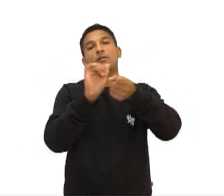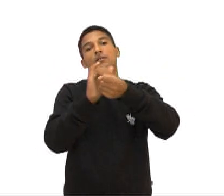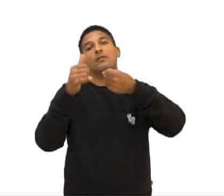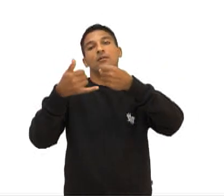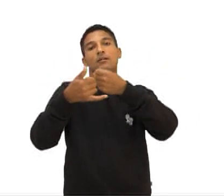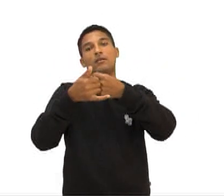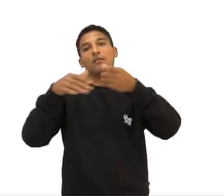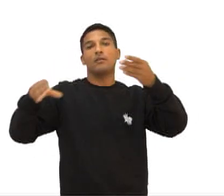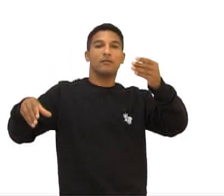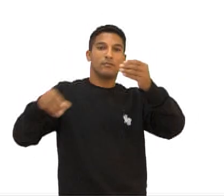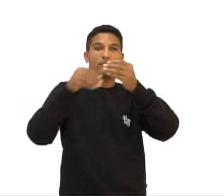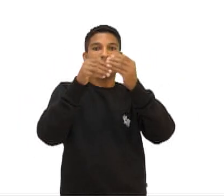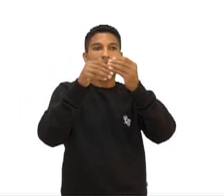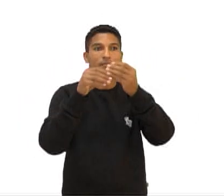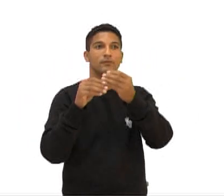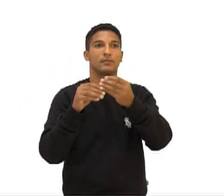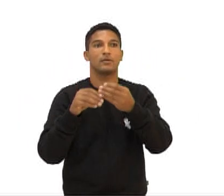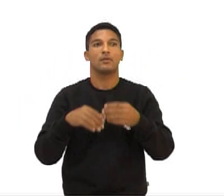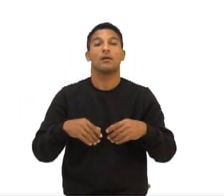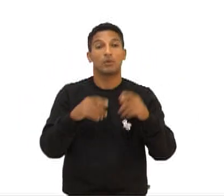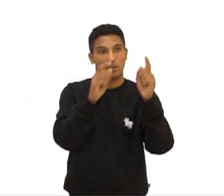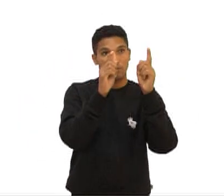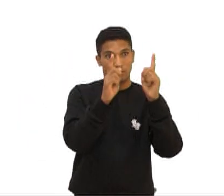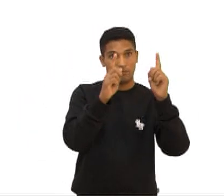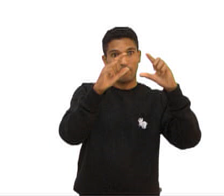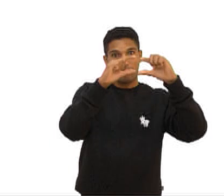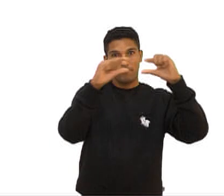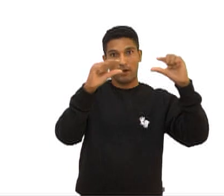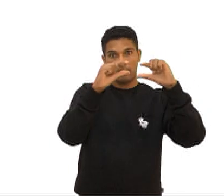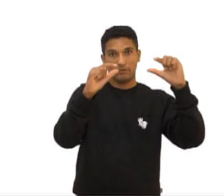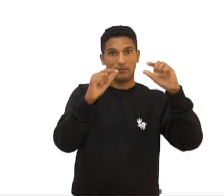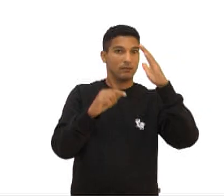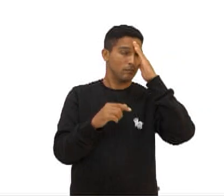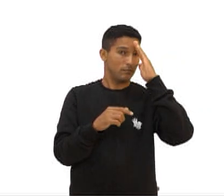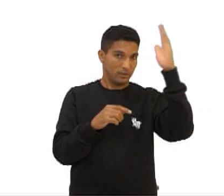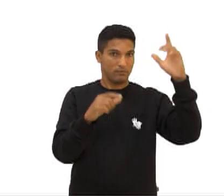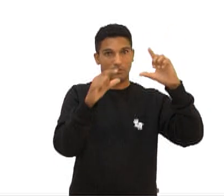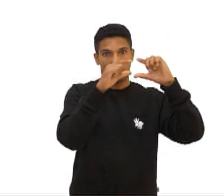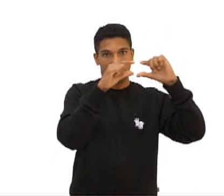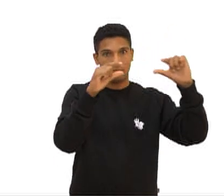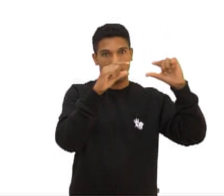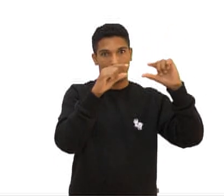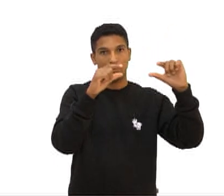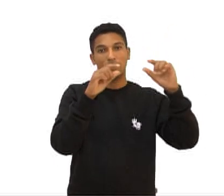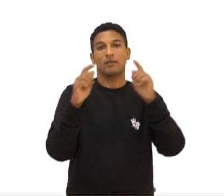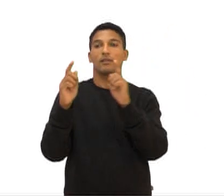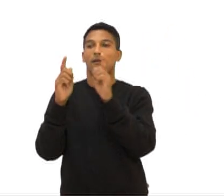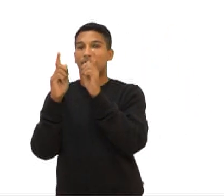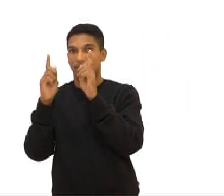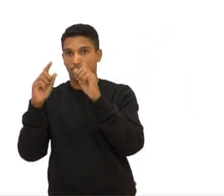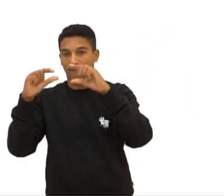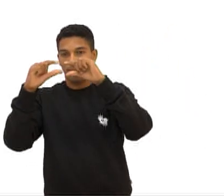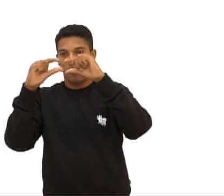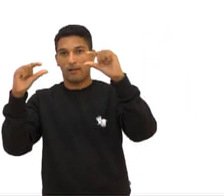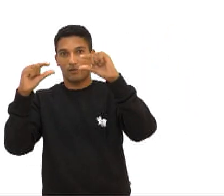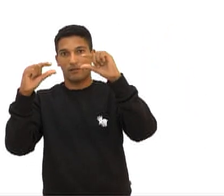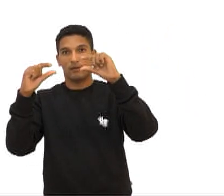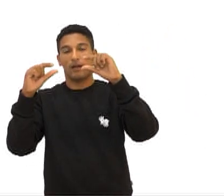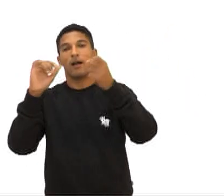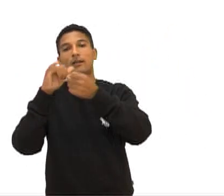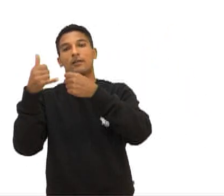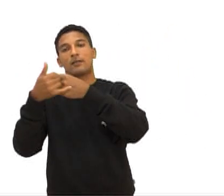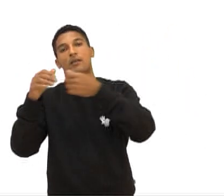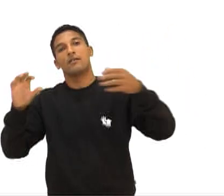se encaixa na oração principal, funcionando como adjunto adnominal. Seus conectivos são